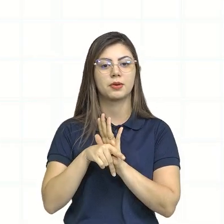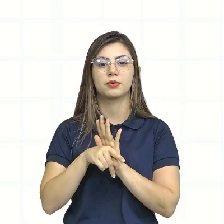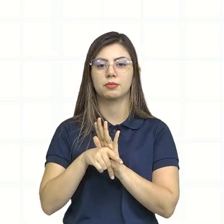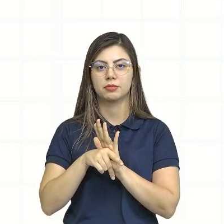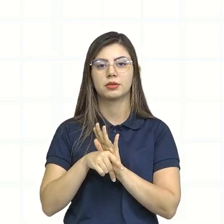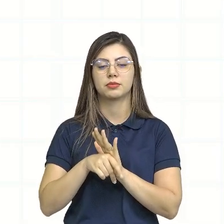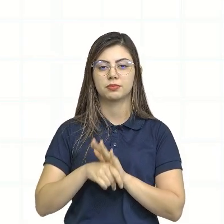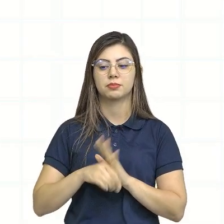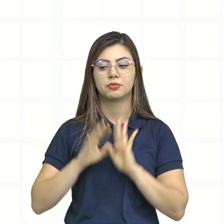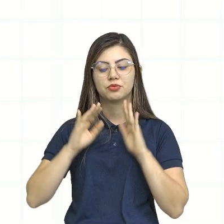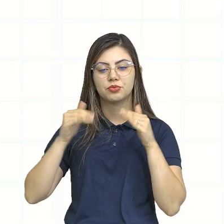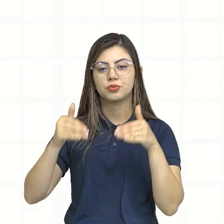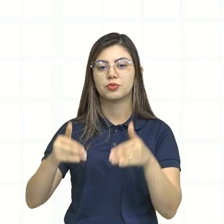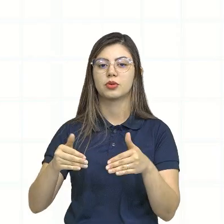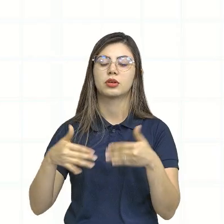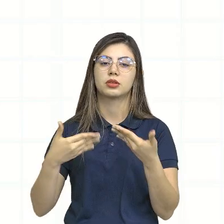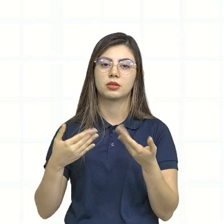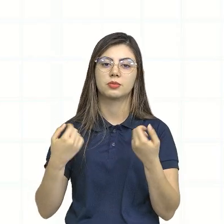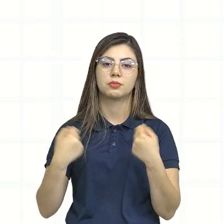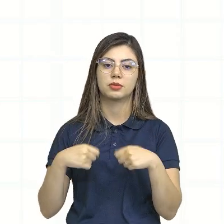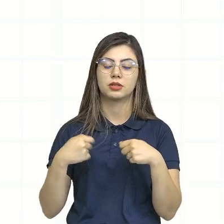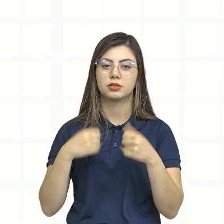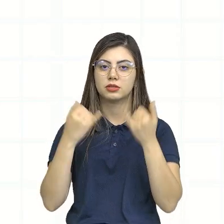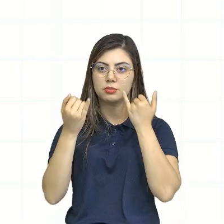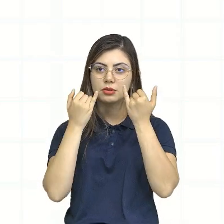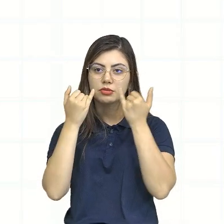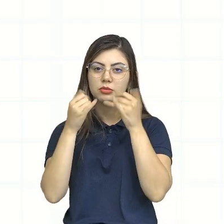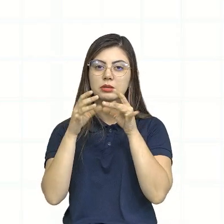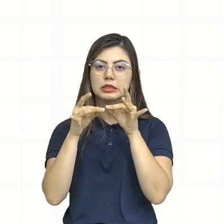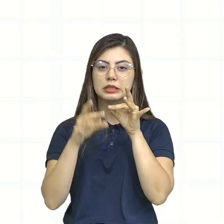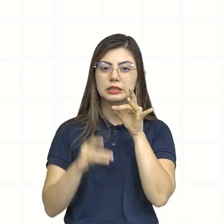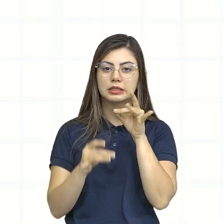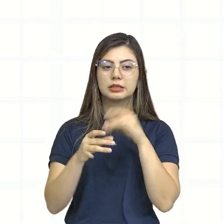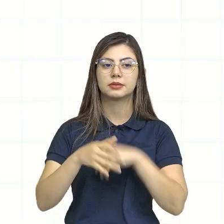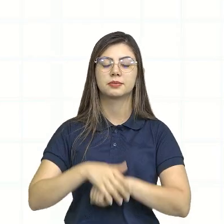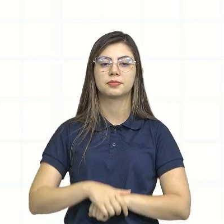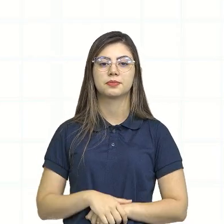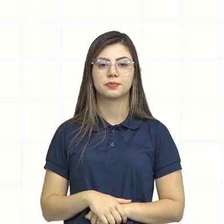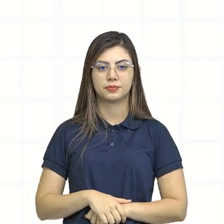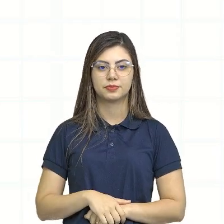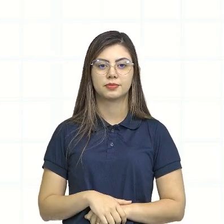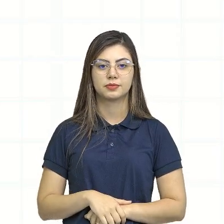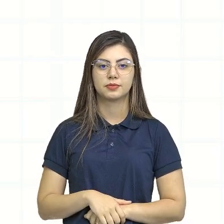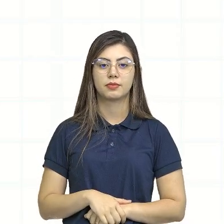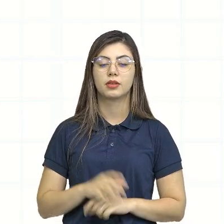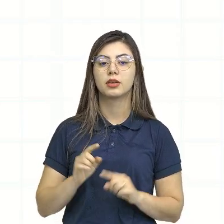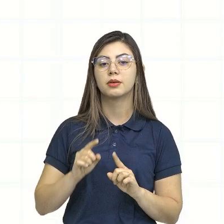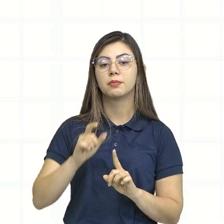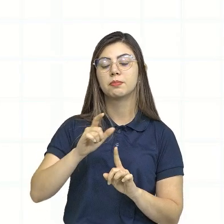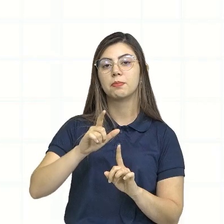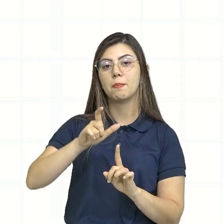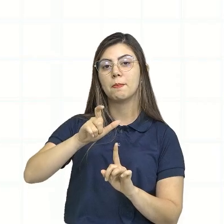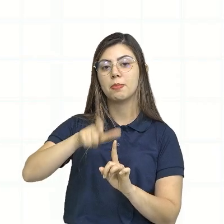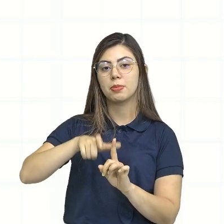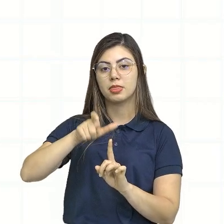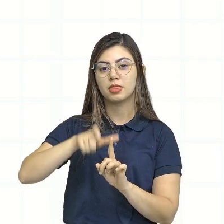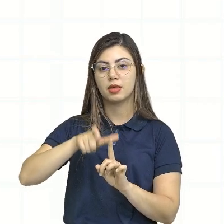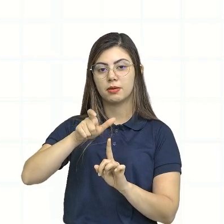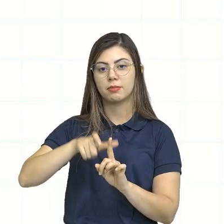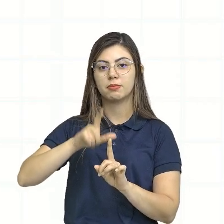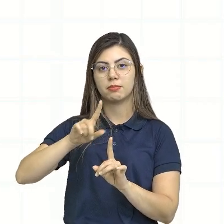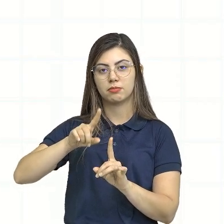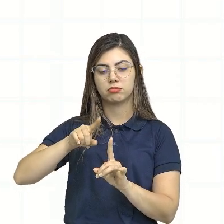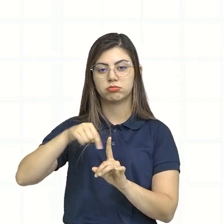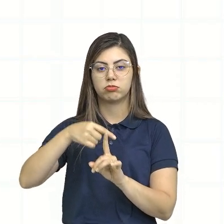é necessário ali uma informação um pouquinho mais elaborada. Então, na sequência, eu tenho sempre nessa estrutura do